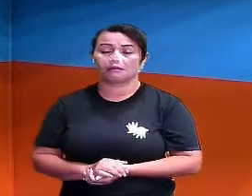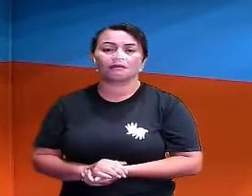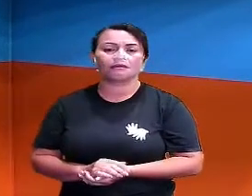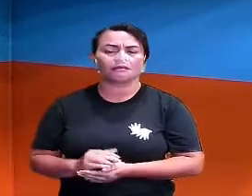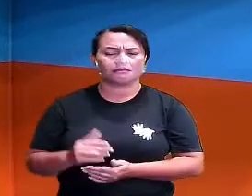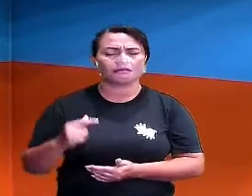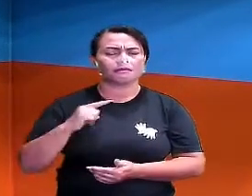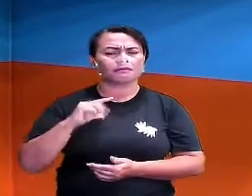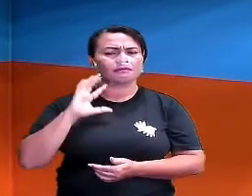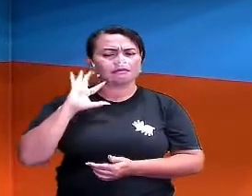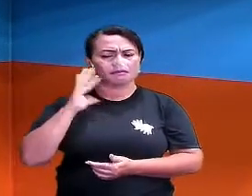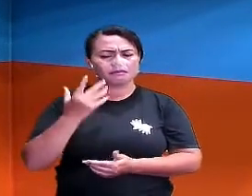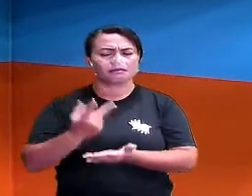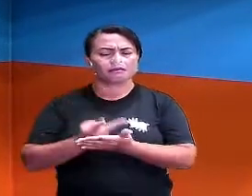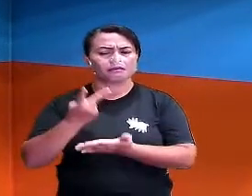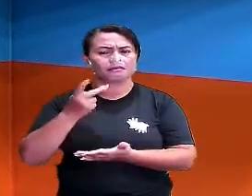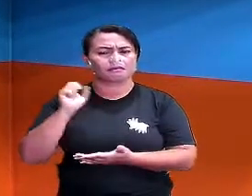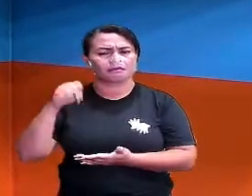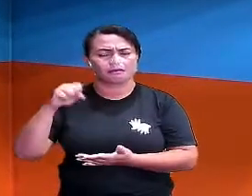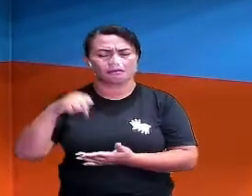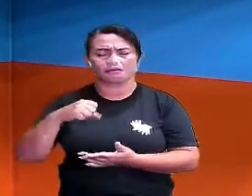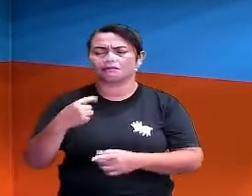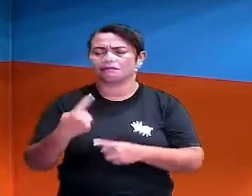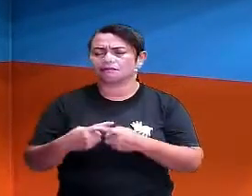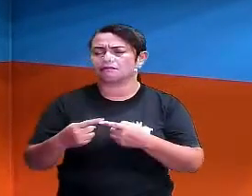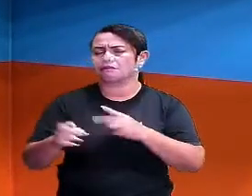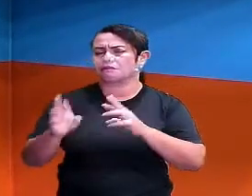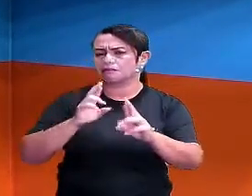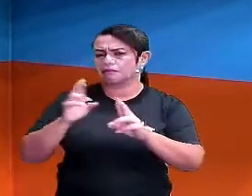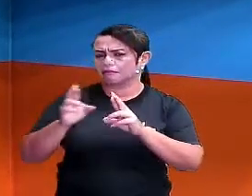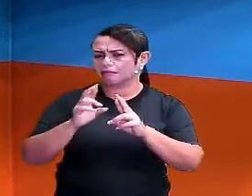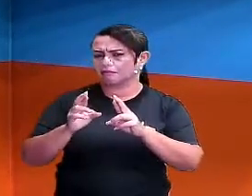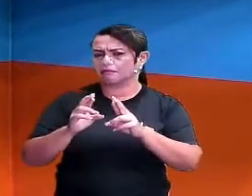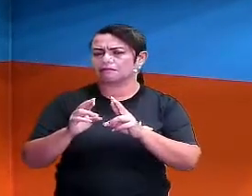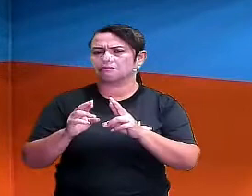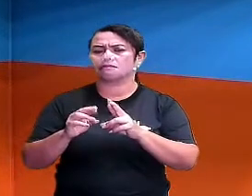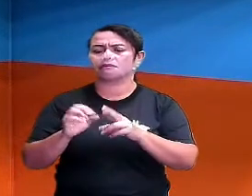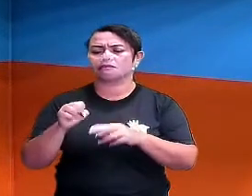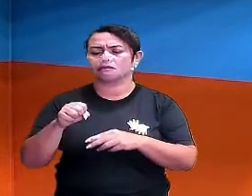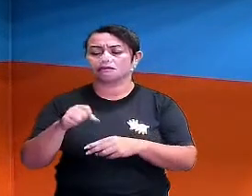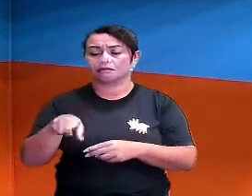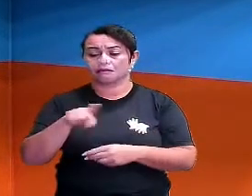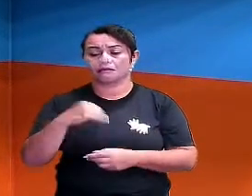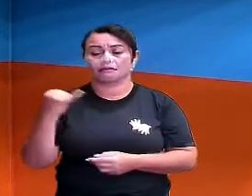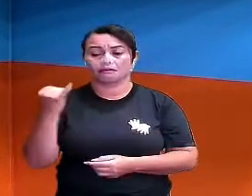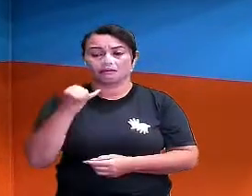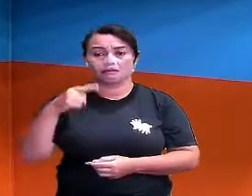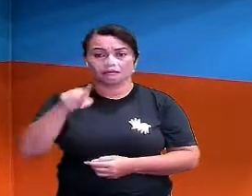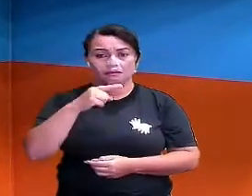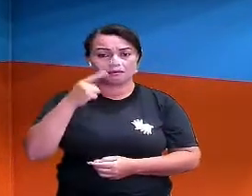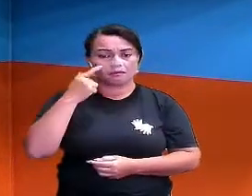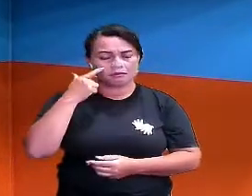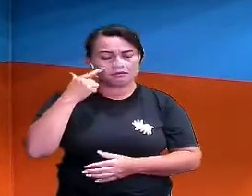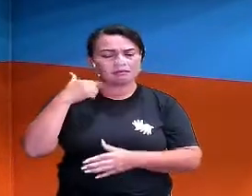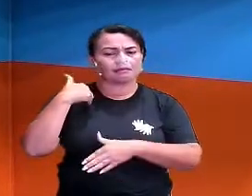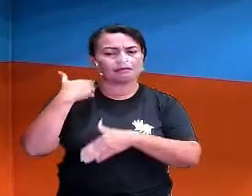vai ocorrer isso de alguns triângulos terem as mesmas relações? Sim. Então, é importante que vocês vejam isso com